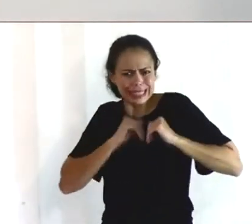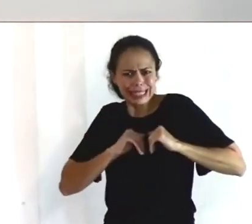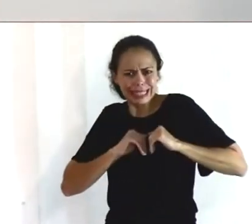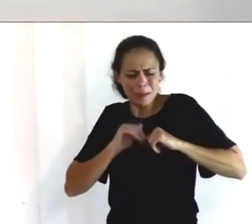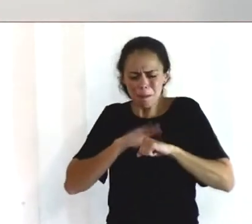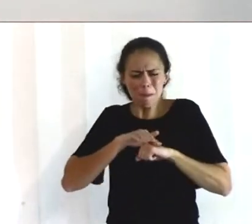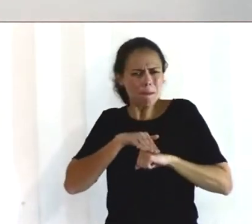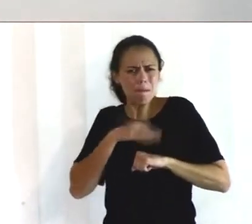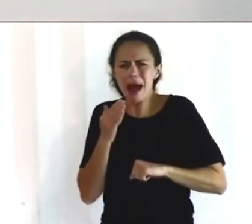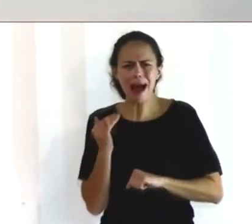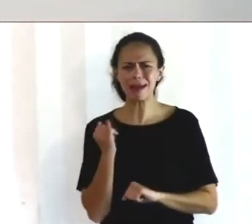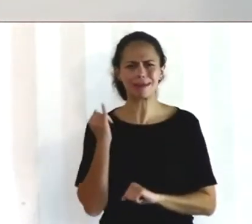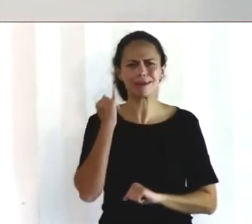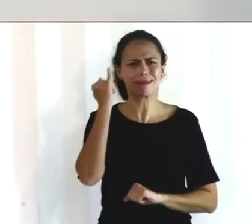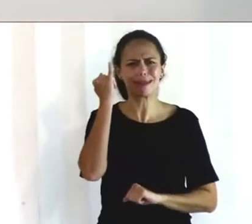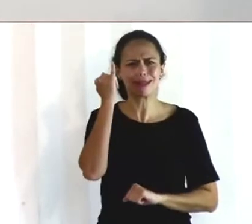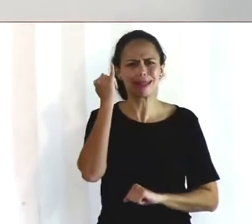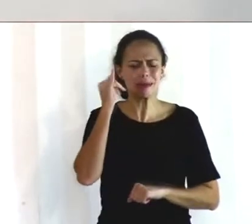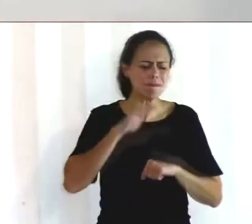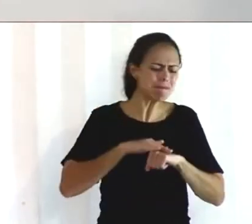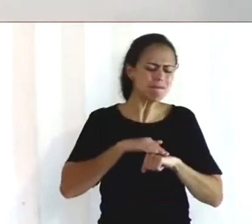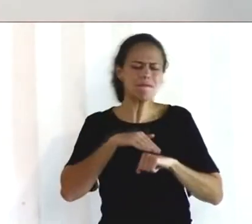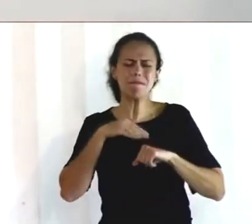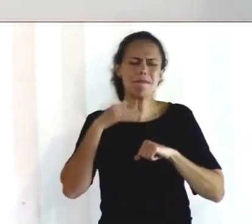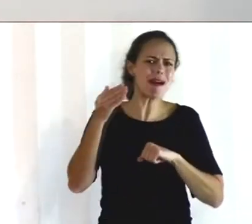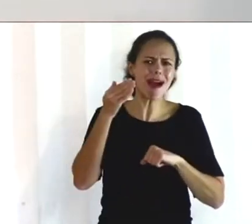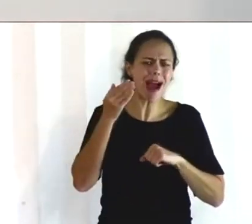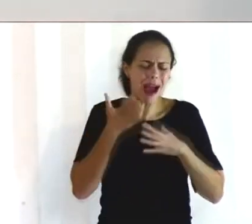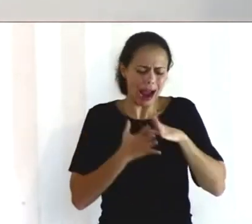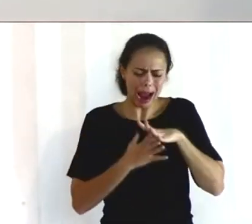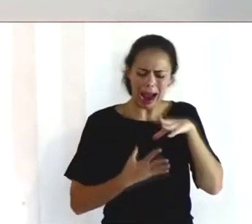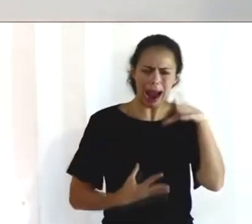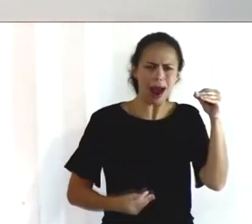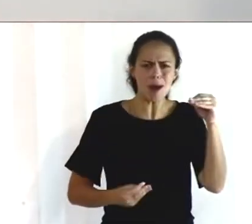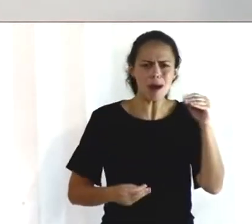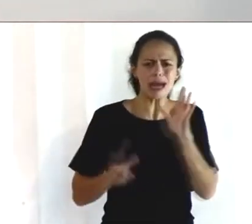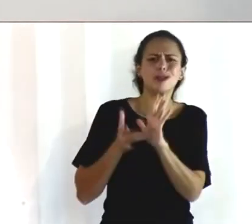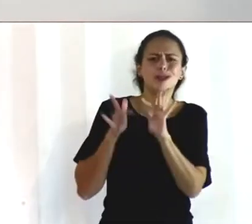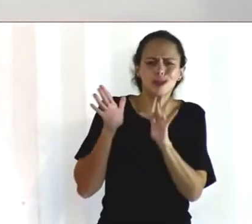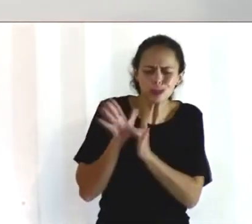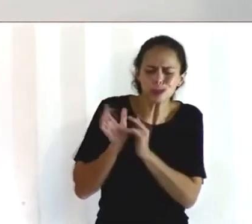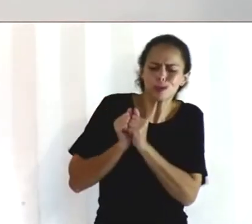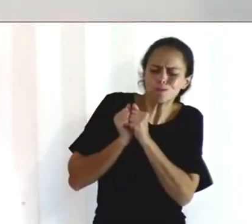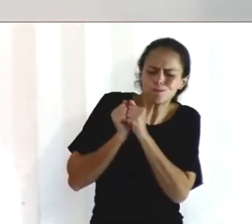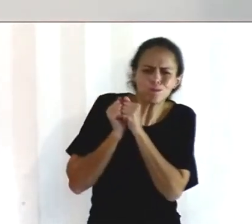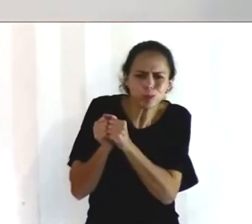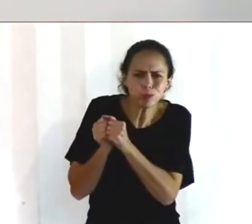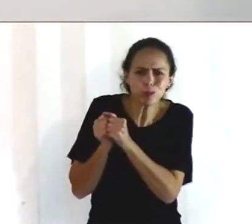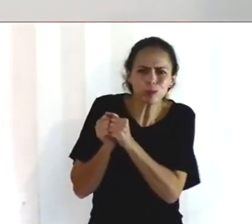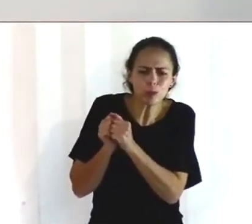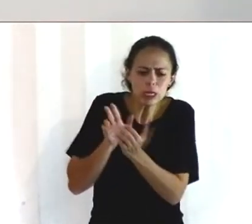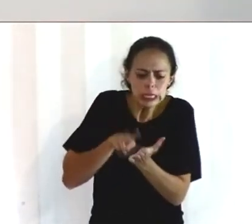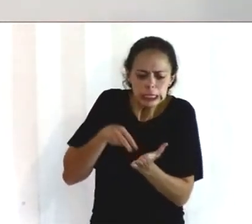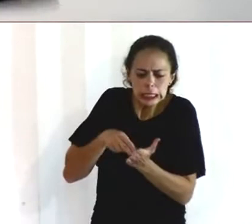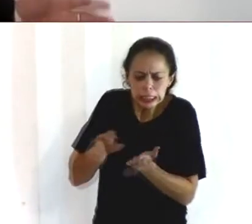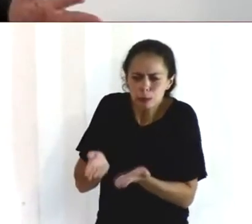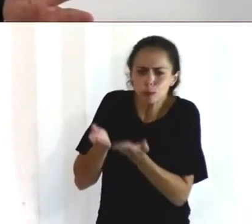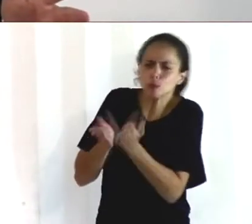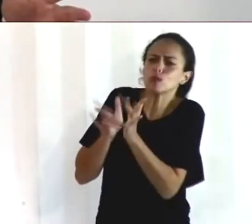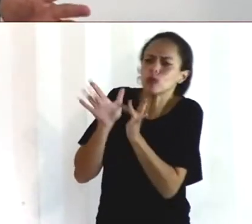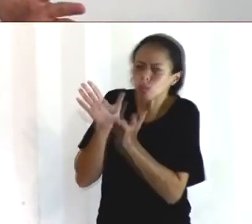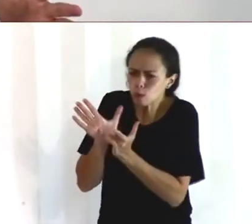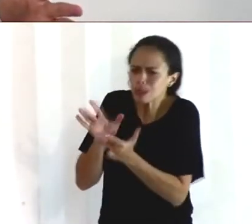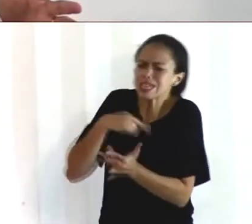cruz de Cristo ele vive, na ressurreição de Cristo ele vive. E então essa vida ocupou a